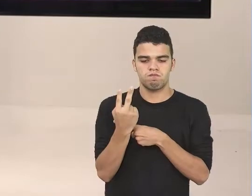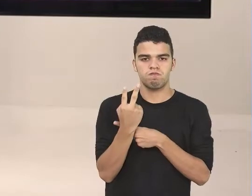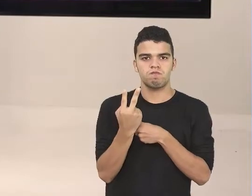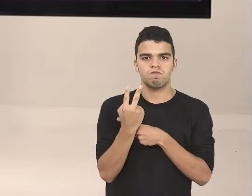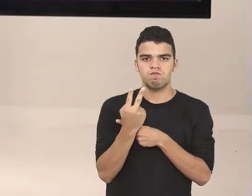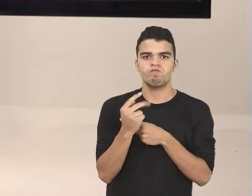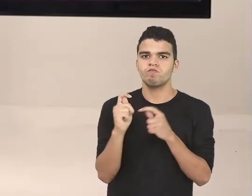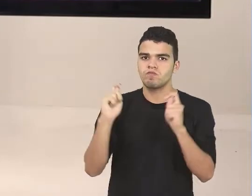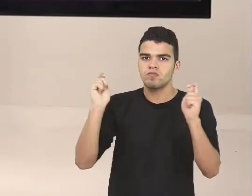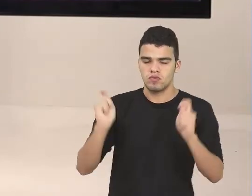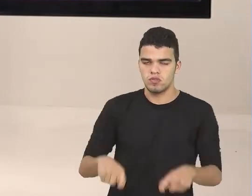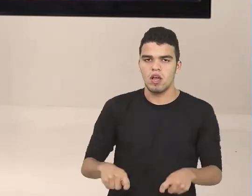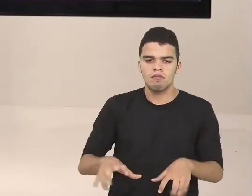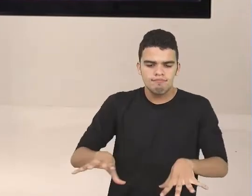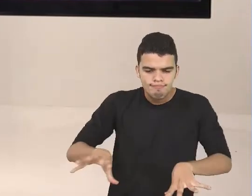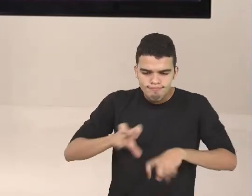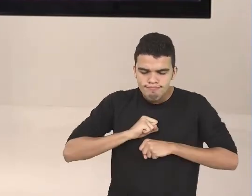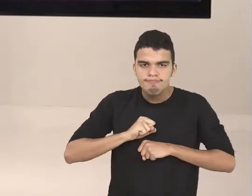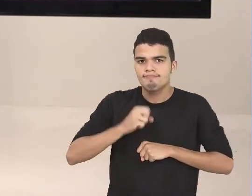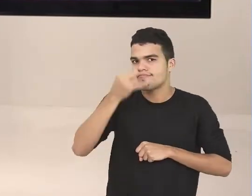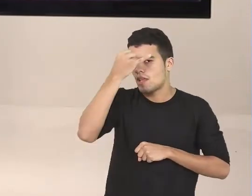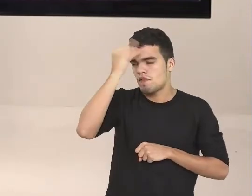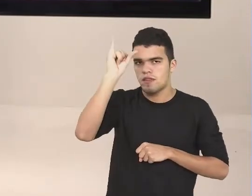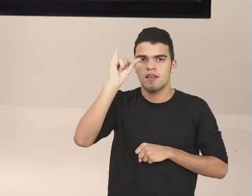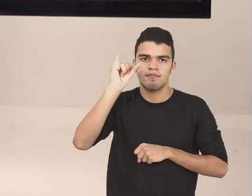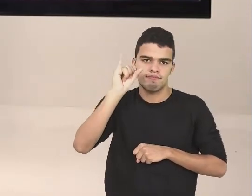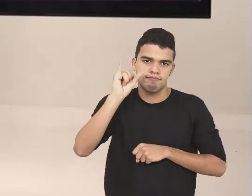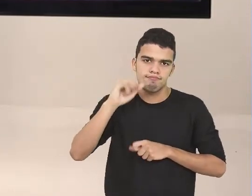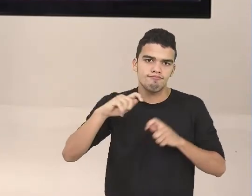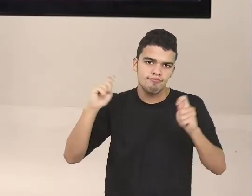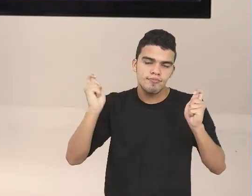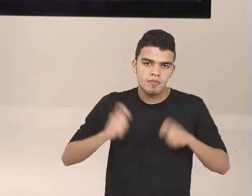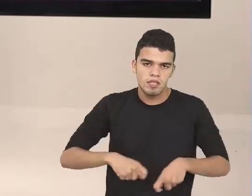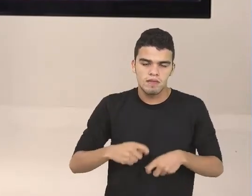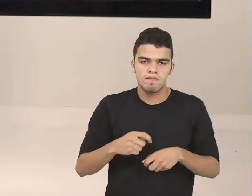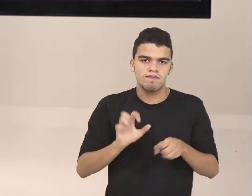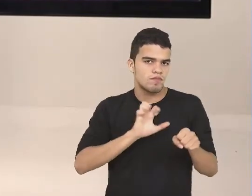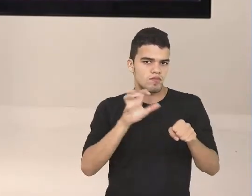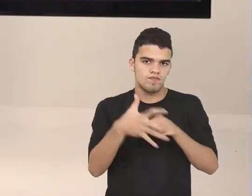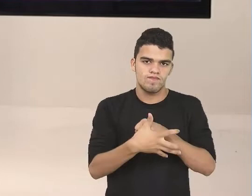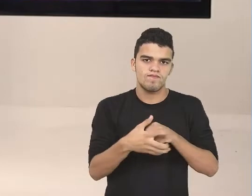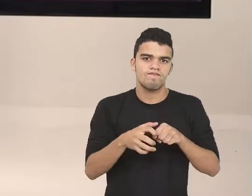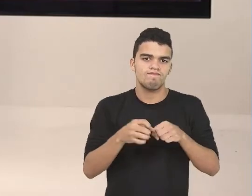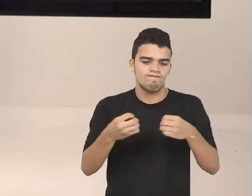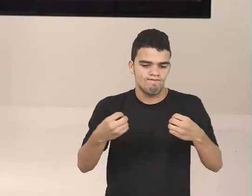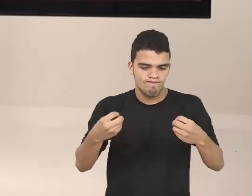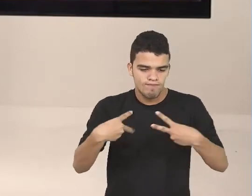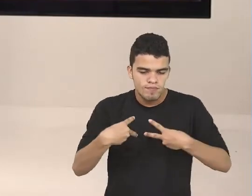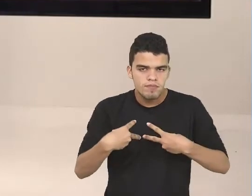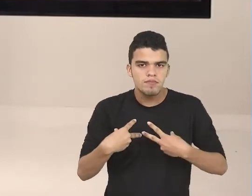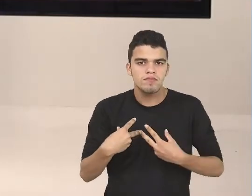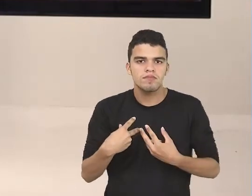questão de contaminação e contágio pelo coronavírus. Como?